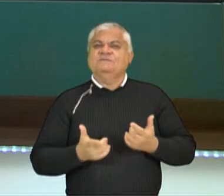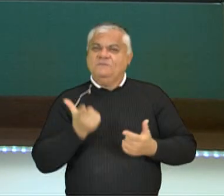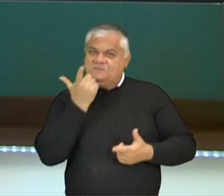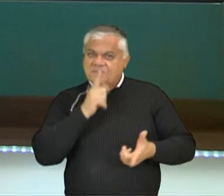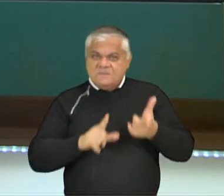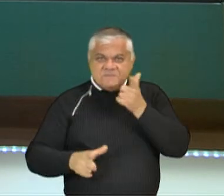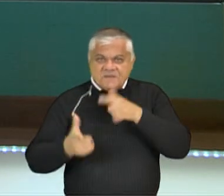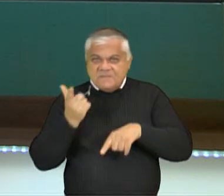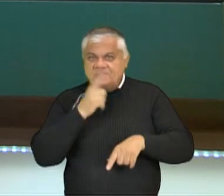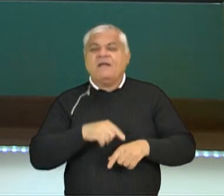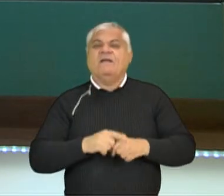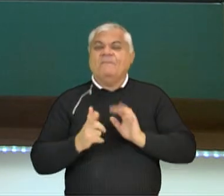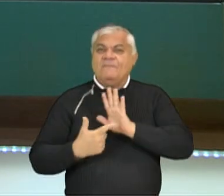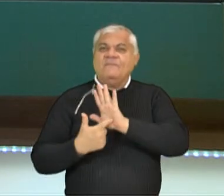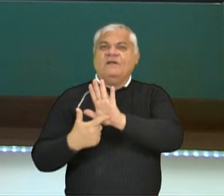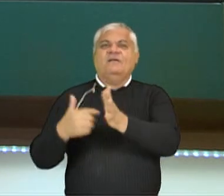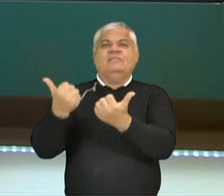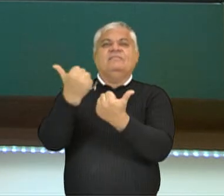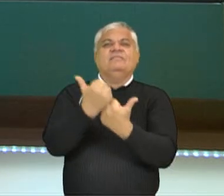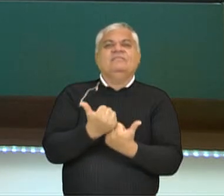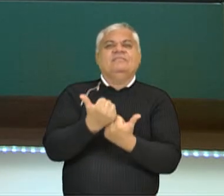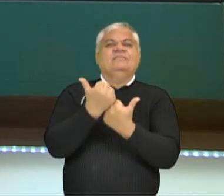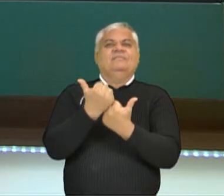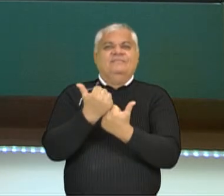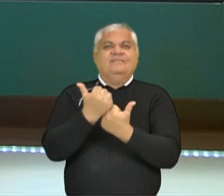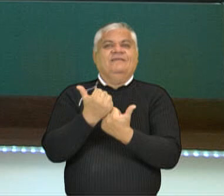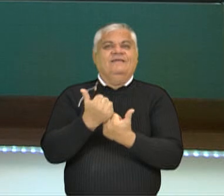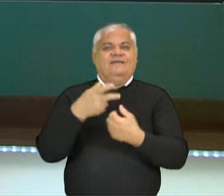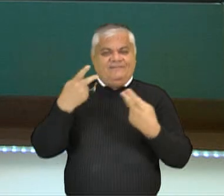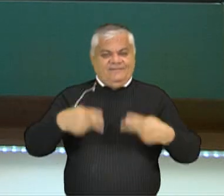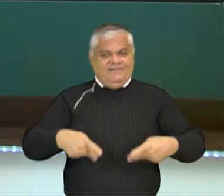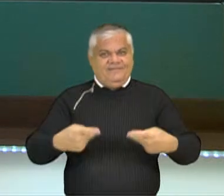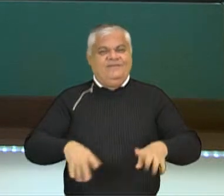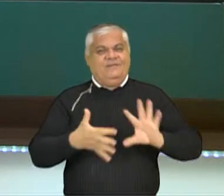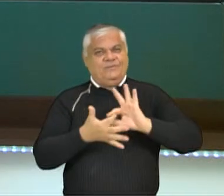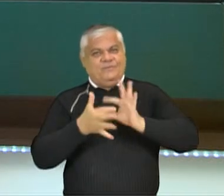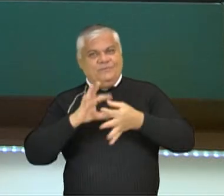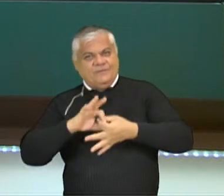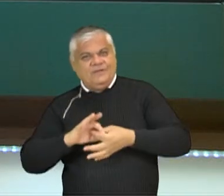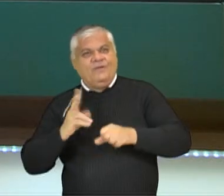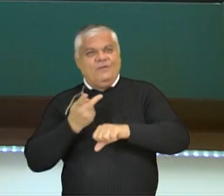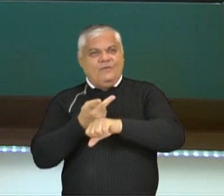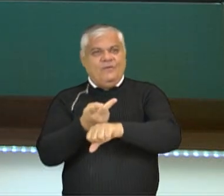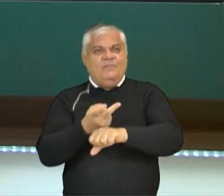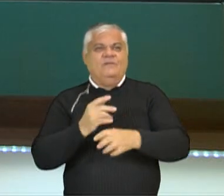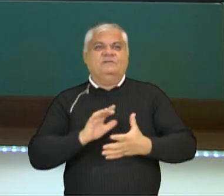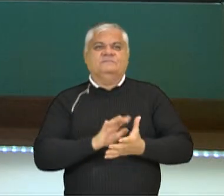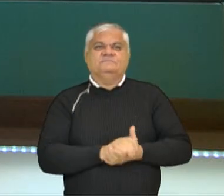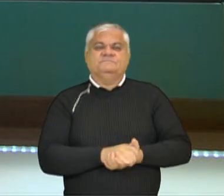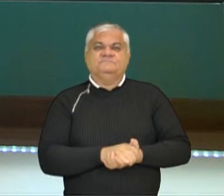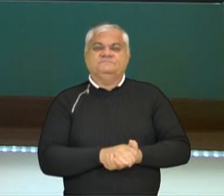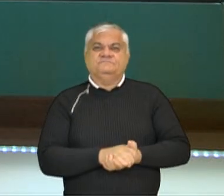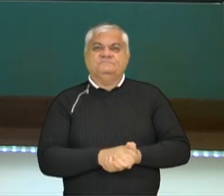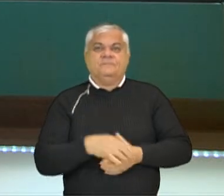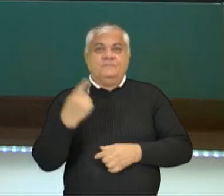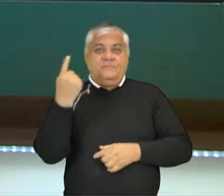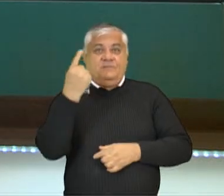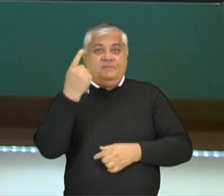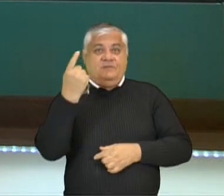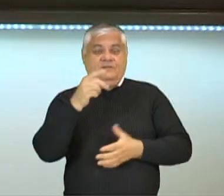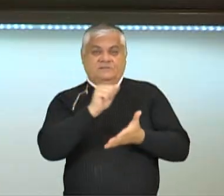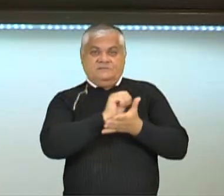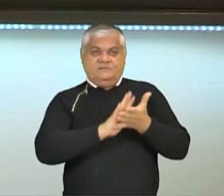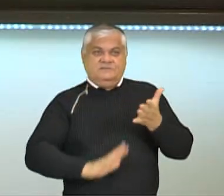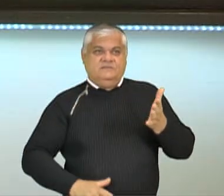principalmente os brasileiros que iam representar na sua casa os Jogos Olímpicos e a Copa do Mundo. E a gente chega no nosso primeiro